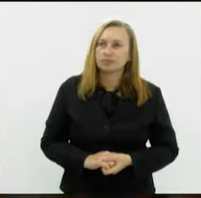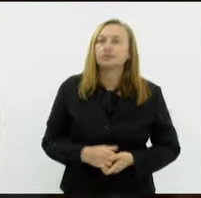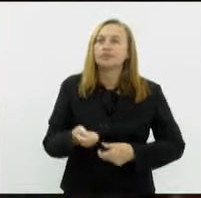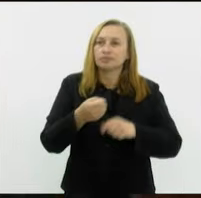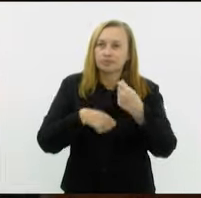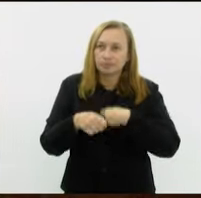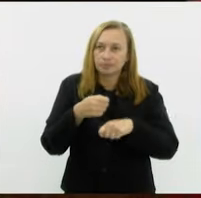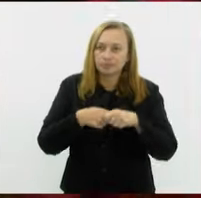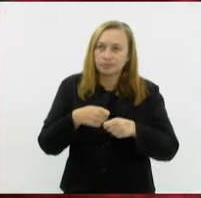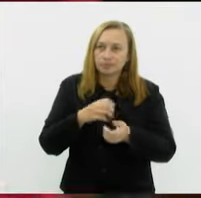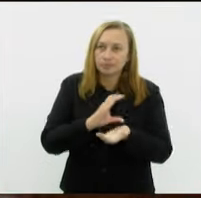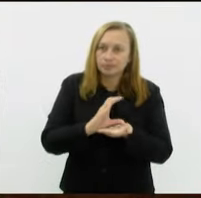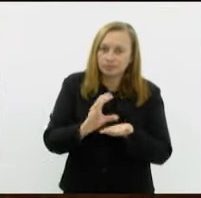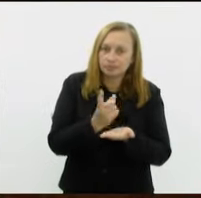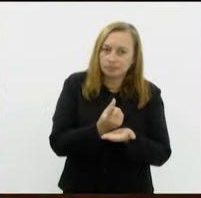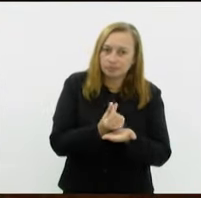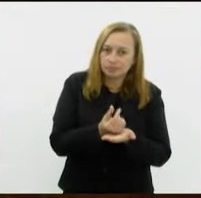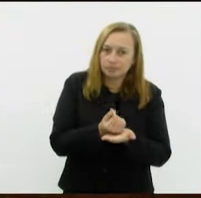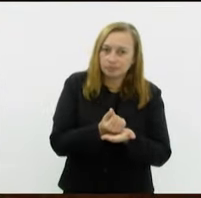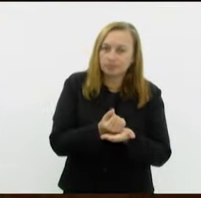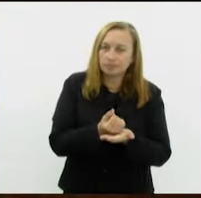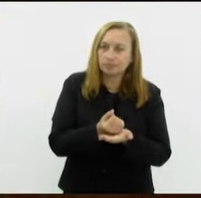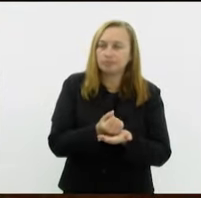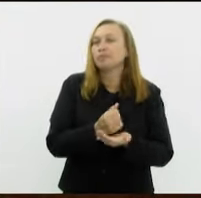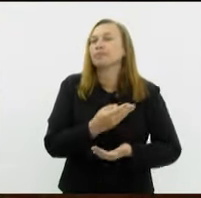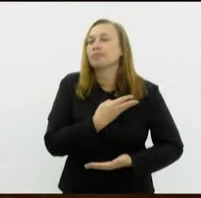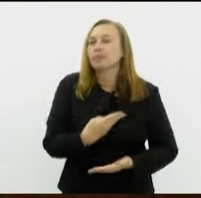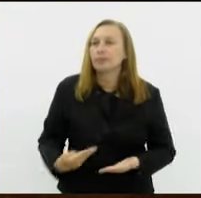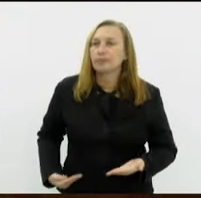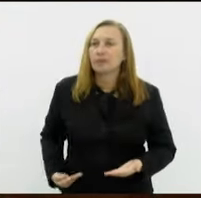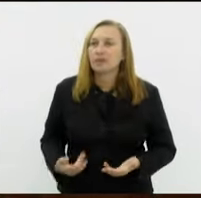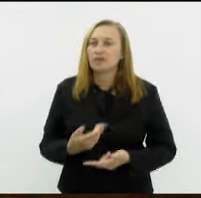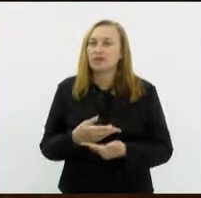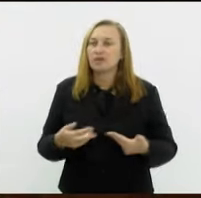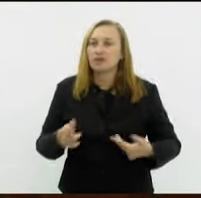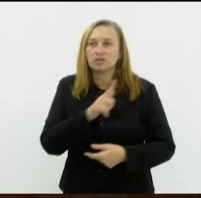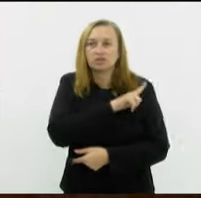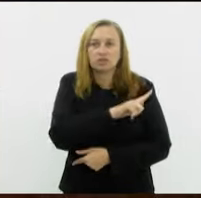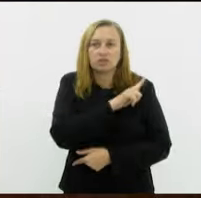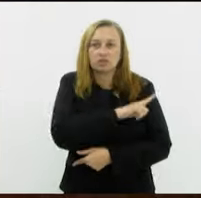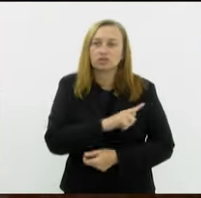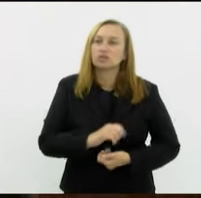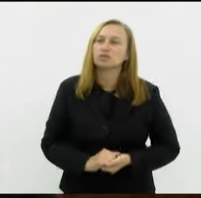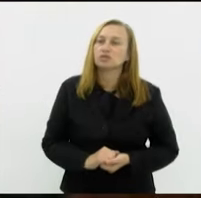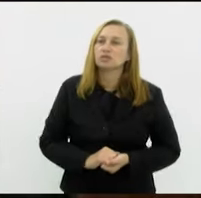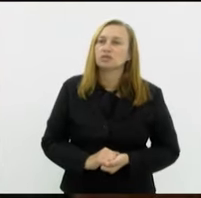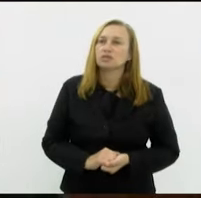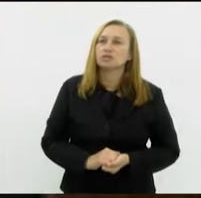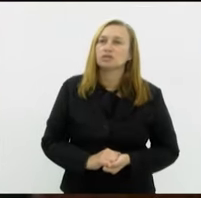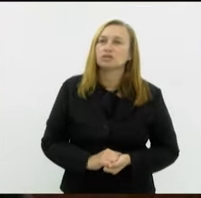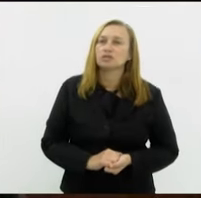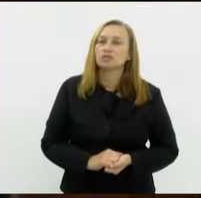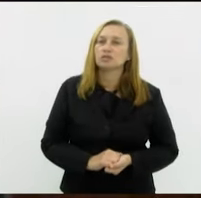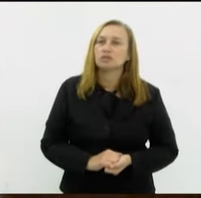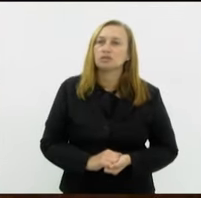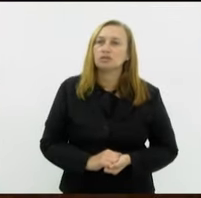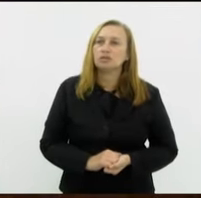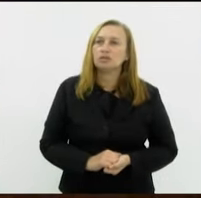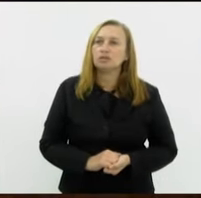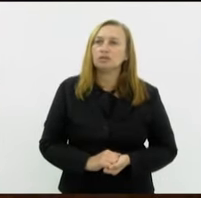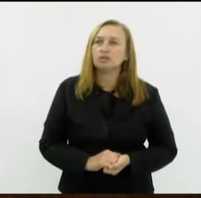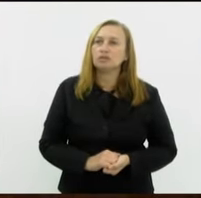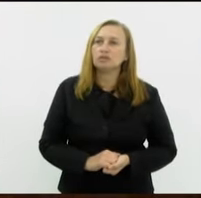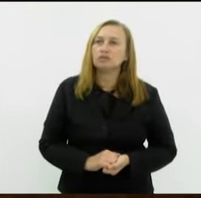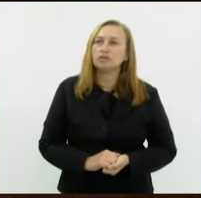de recursos públicos, de práticas de boa gestão à frente da Assembleia Legislativa, o que faz com que